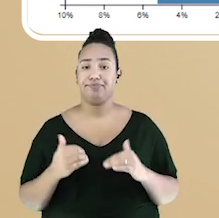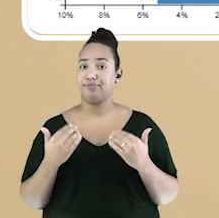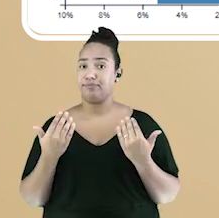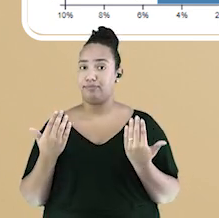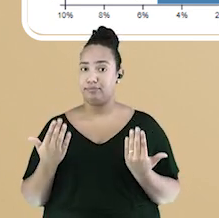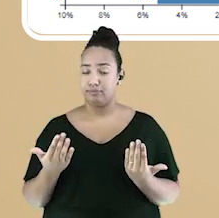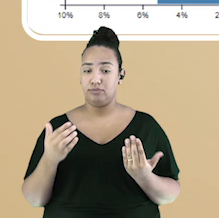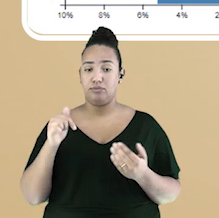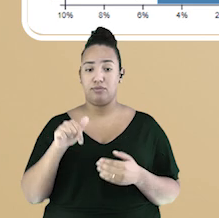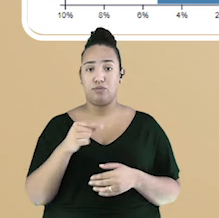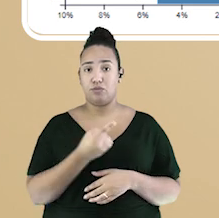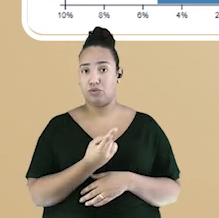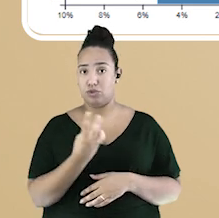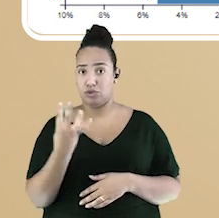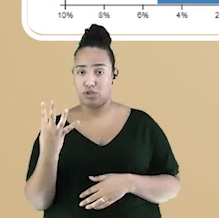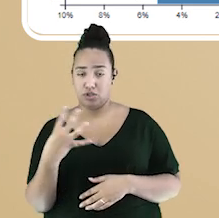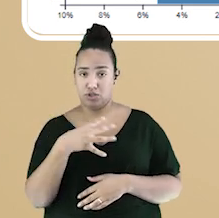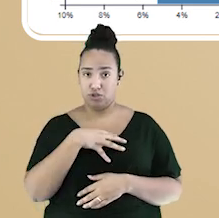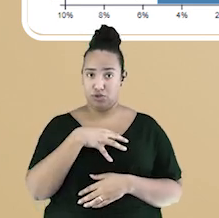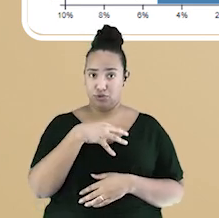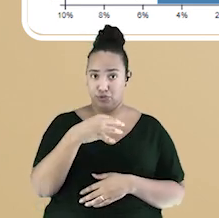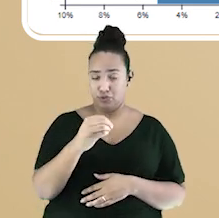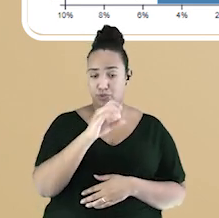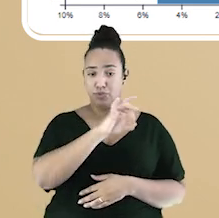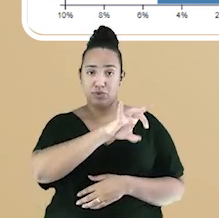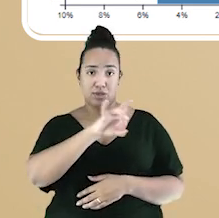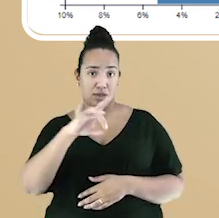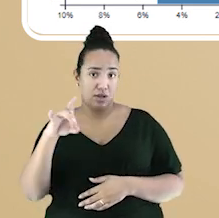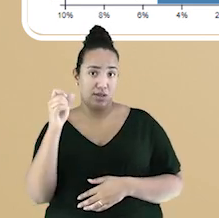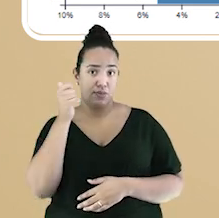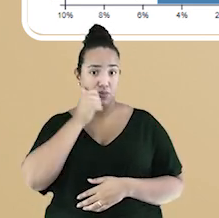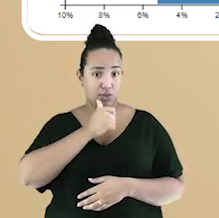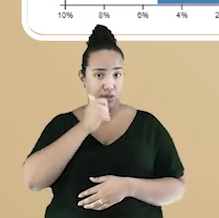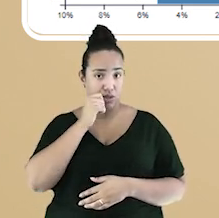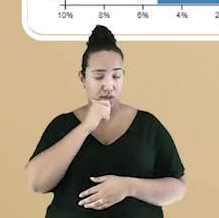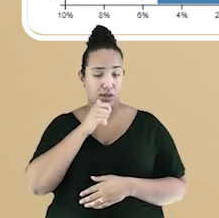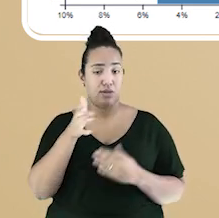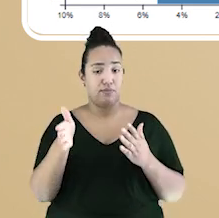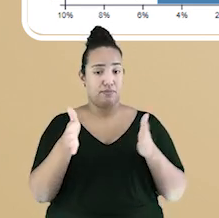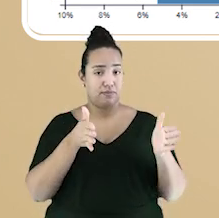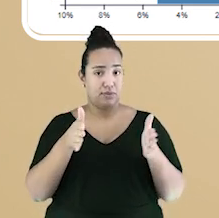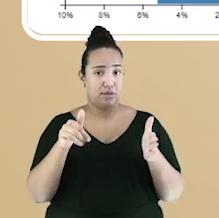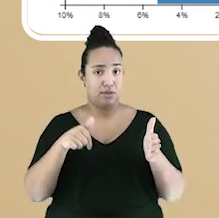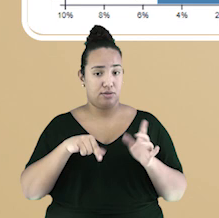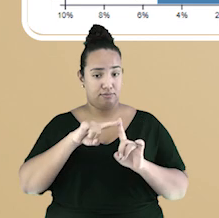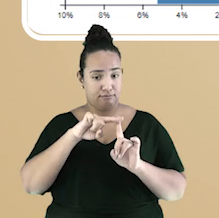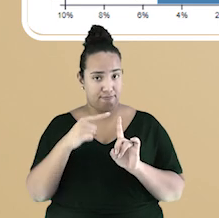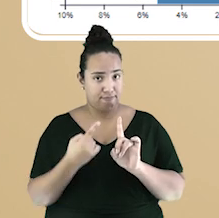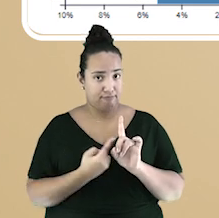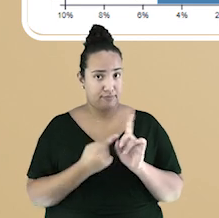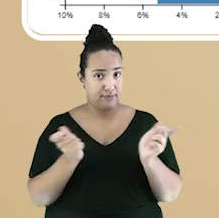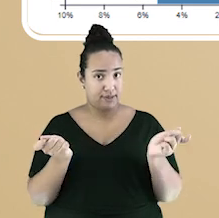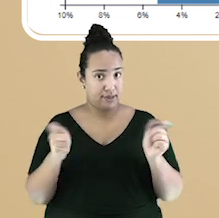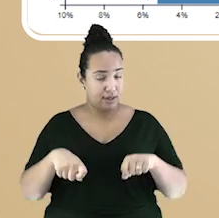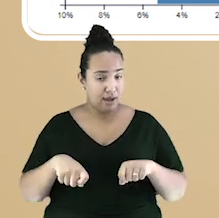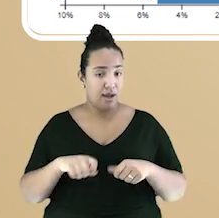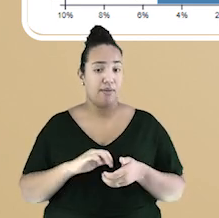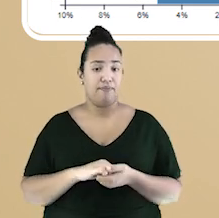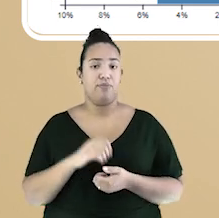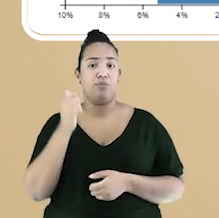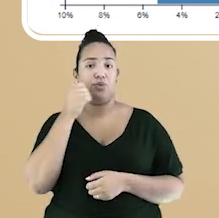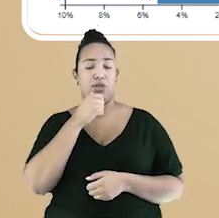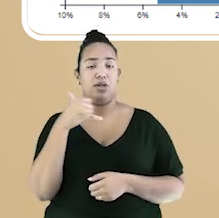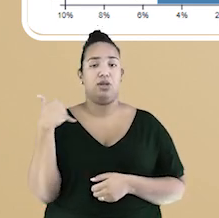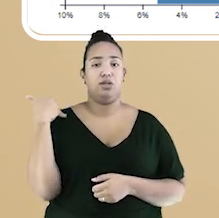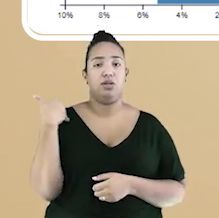seja, a quantidade média do número de filhos por mulheres que estejam em período de maior reprodução e